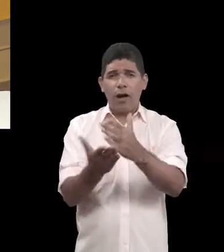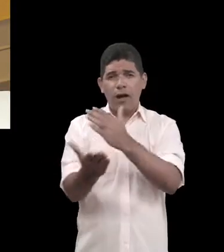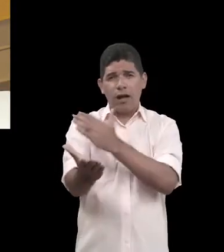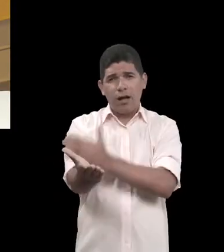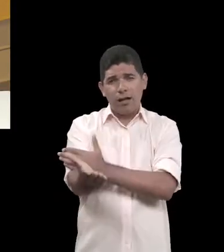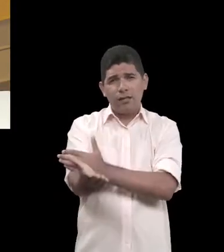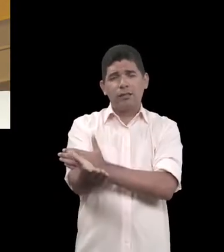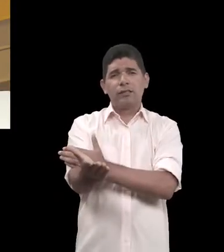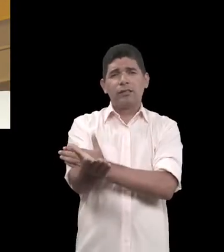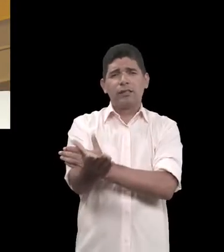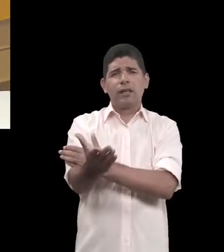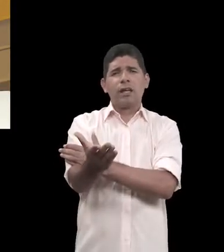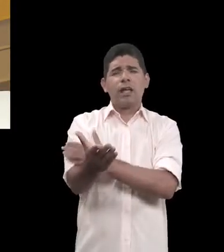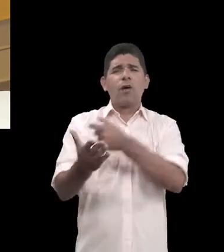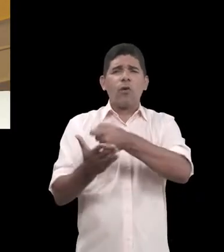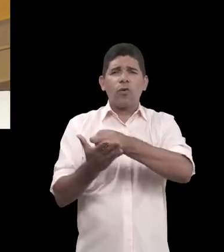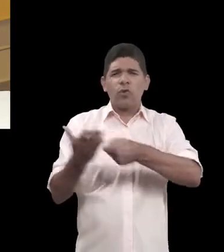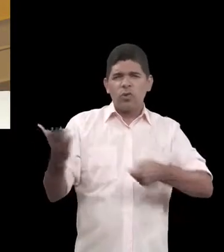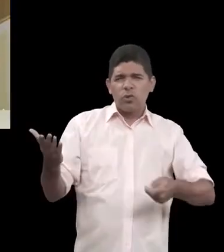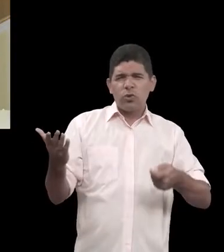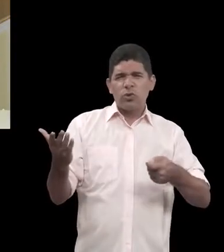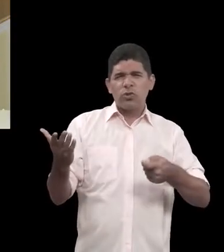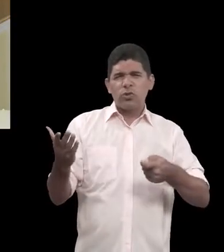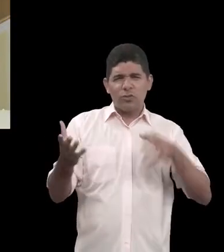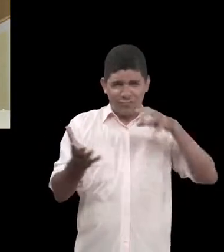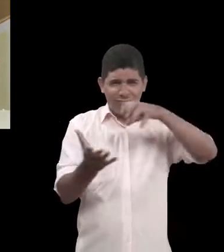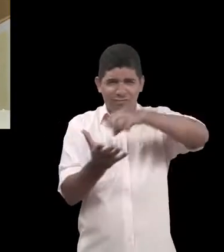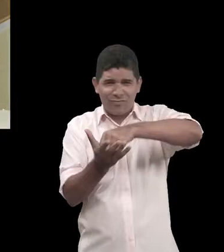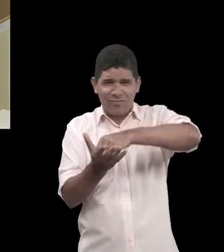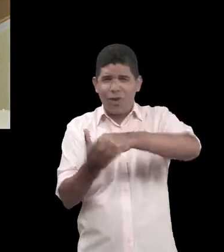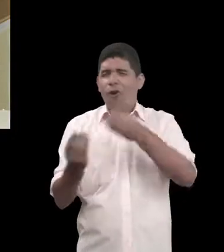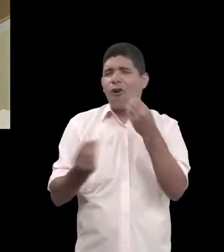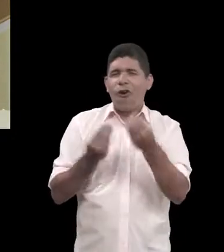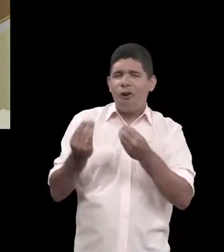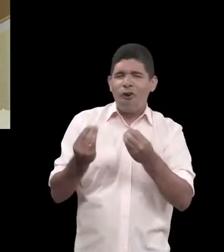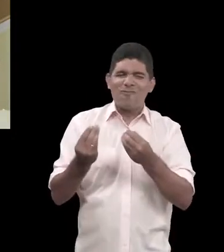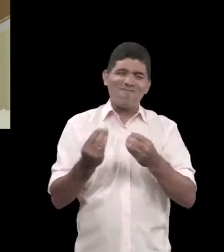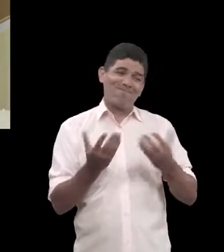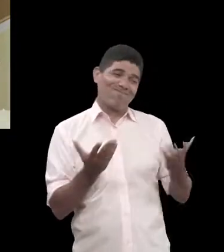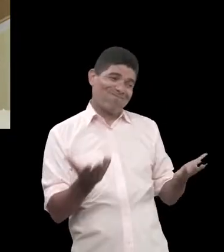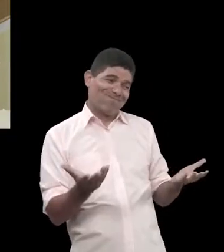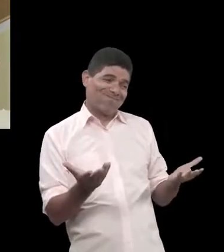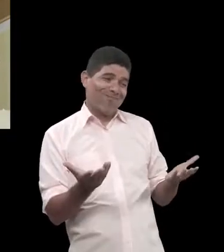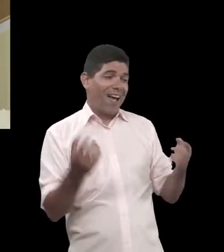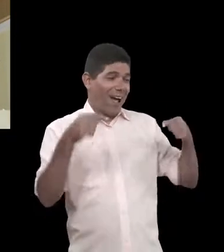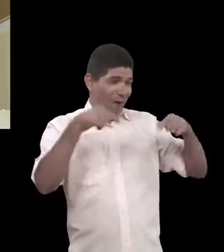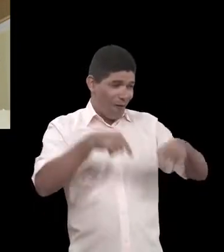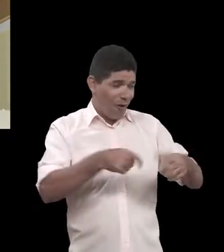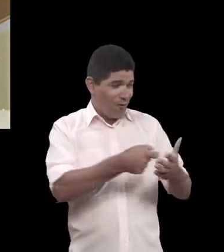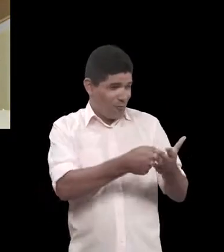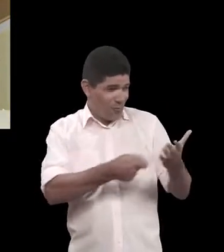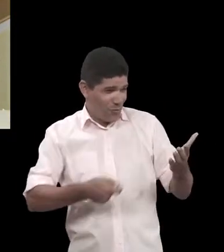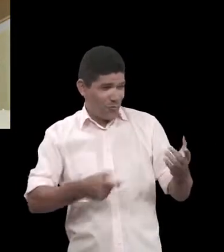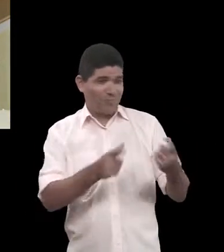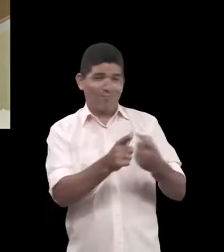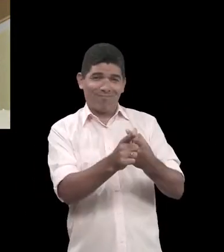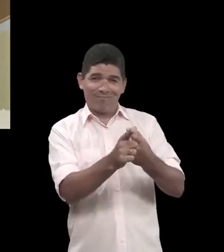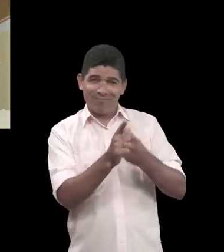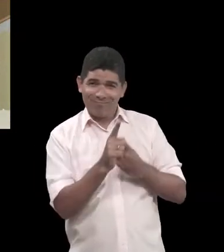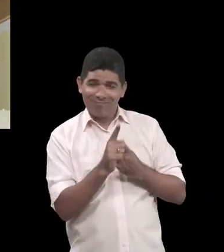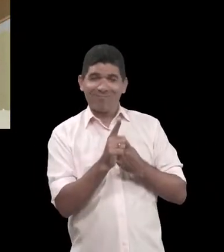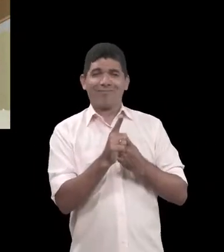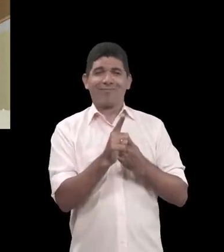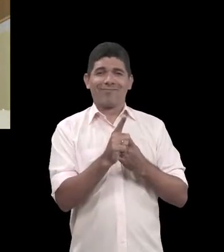aí essa questão? É uma questão bem polêmica porque o concurso está suspenso. Foi suspendido, novas convocações